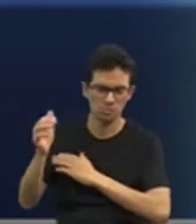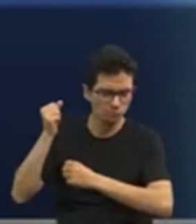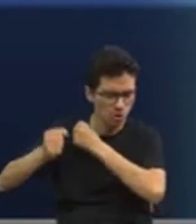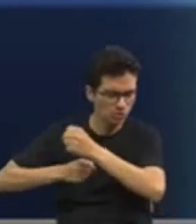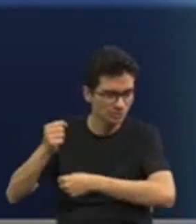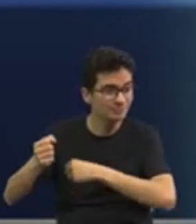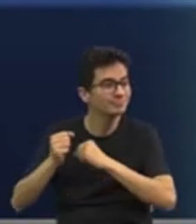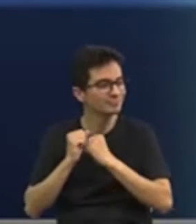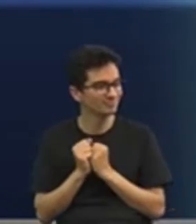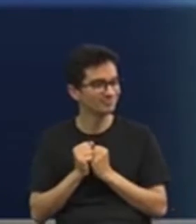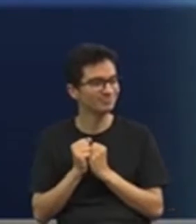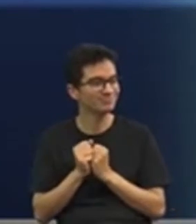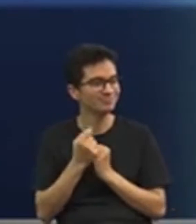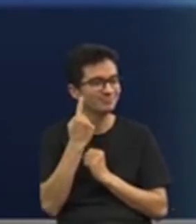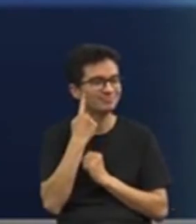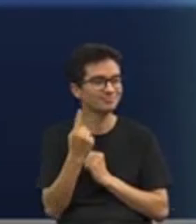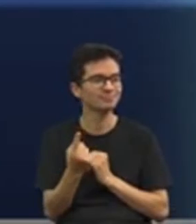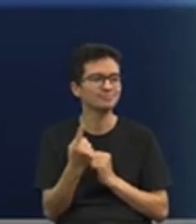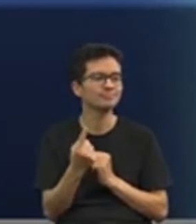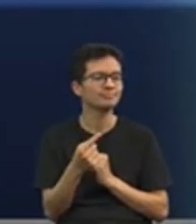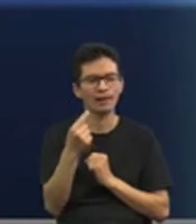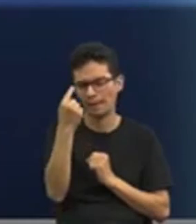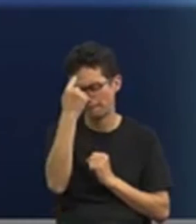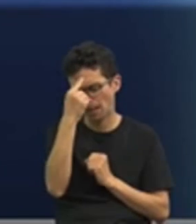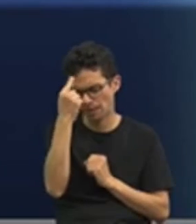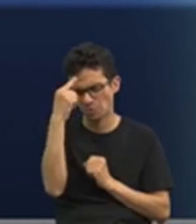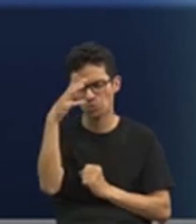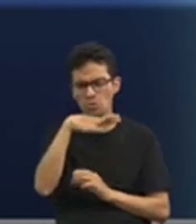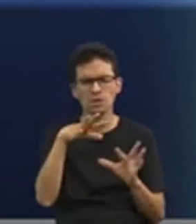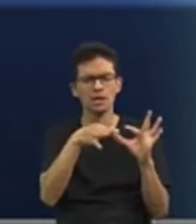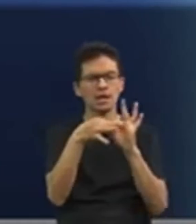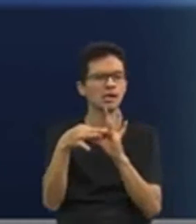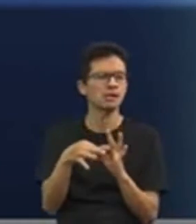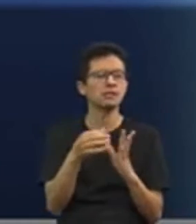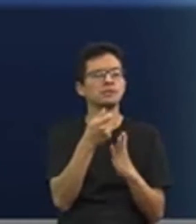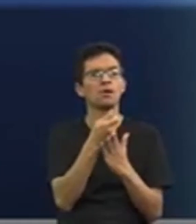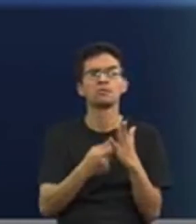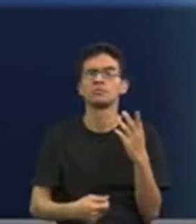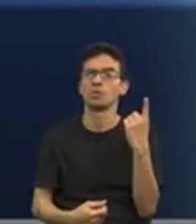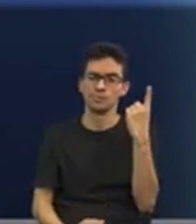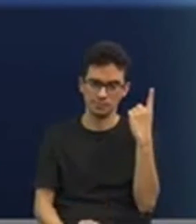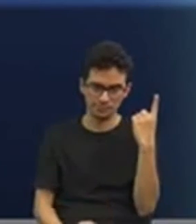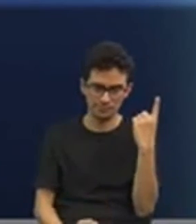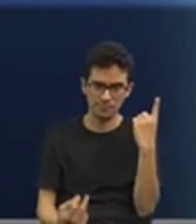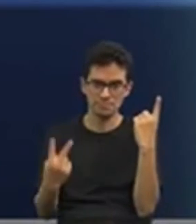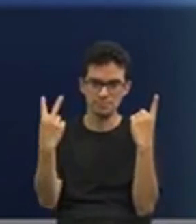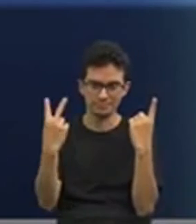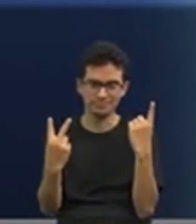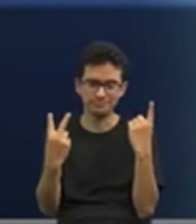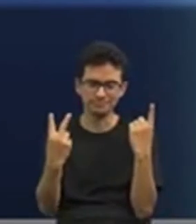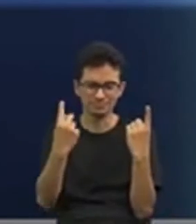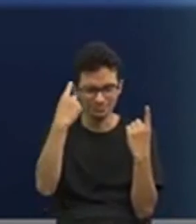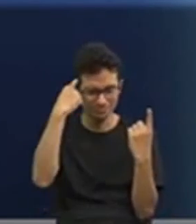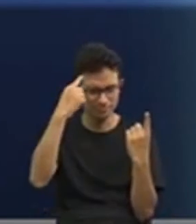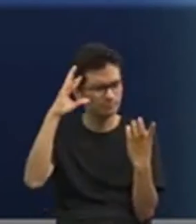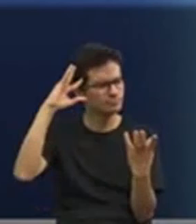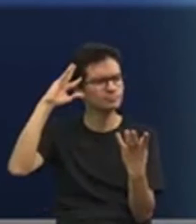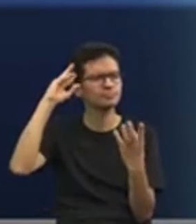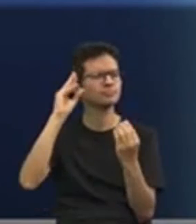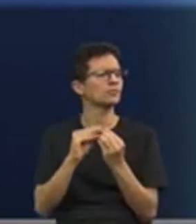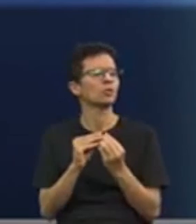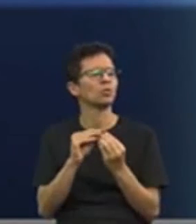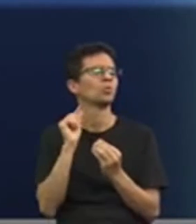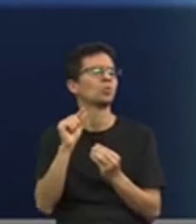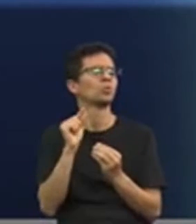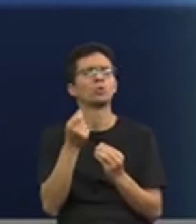ele pede seguinte eu voltar à questão considerando a relação entre os textos 1 e 2 conclui-se